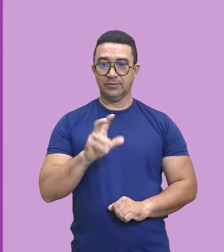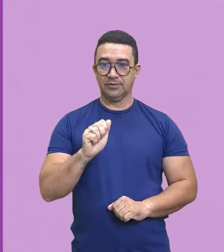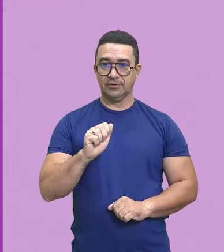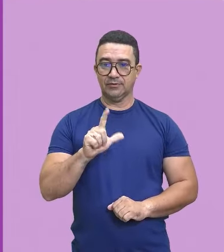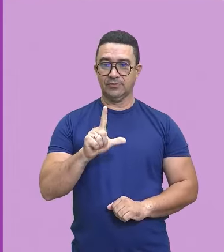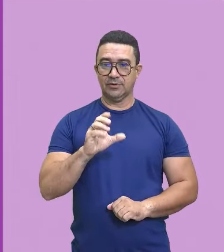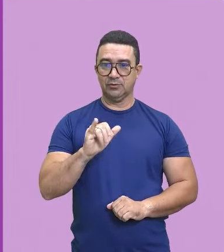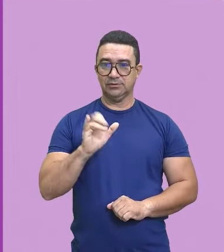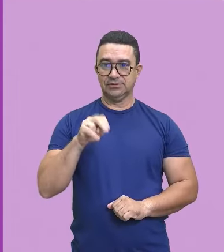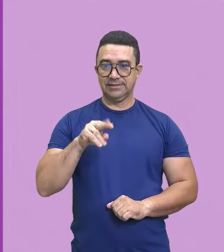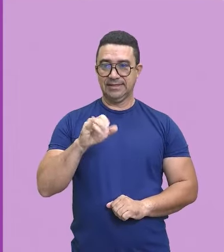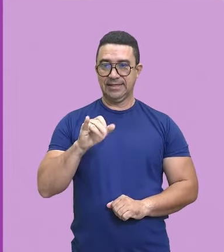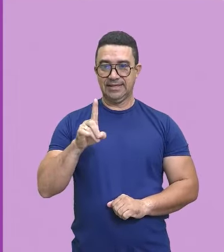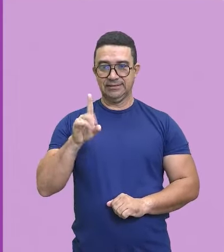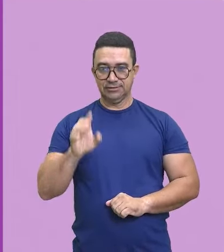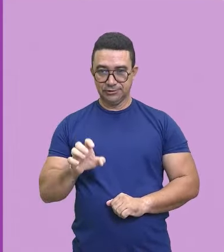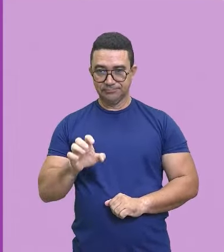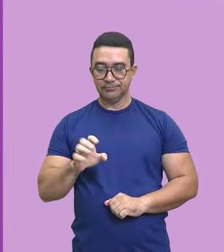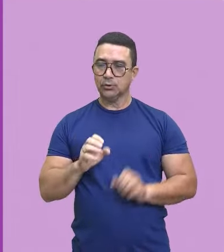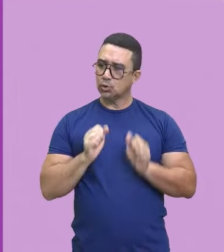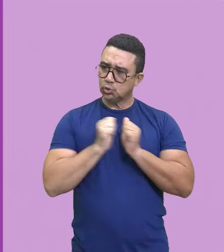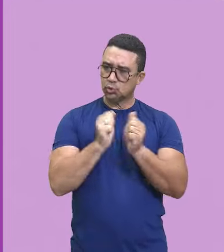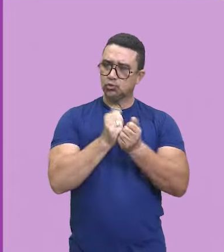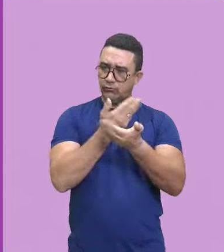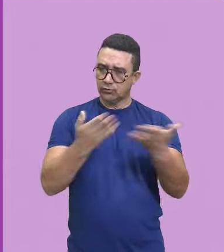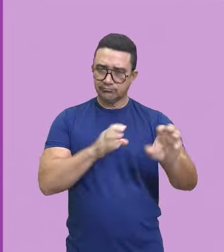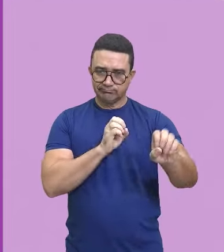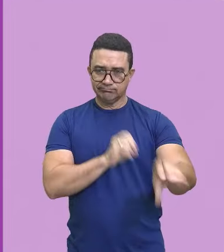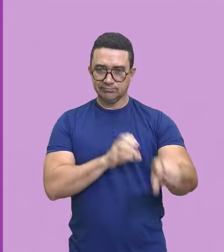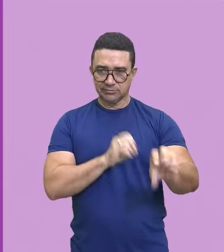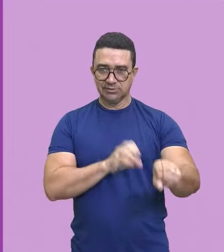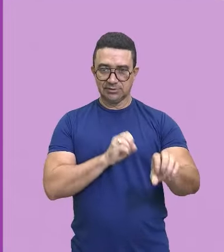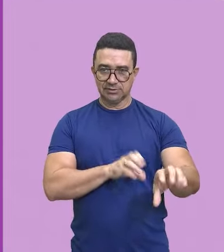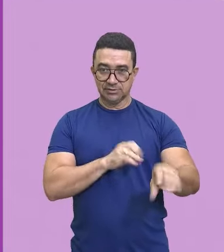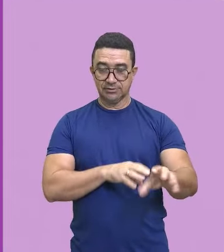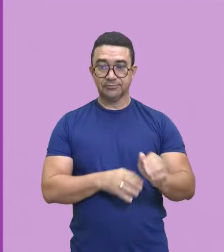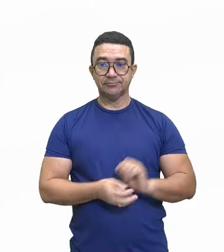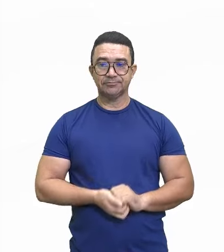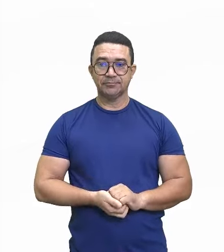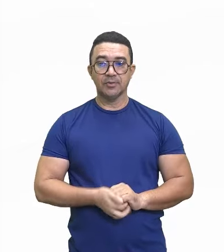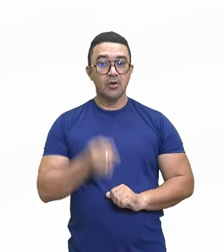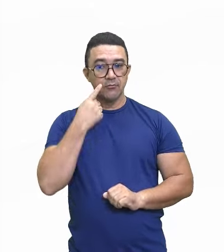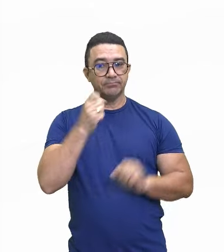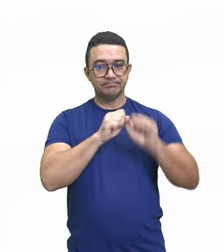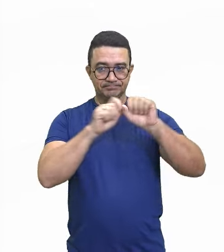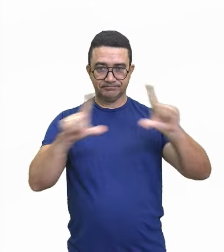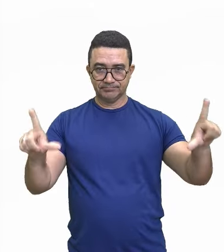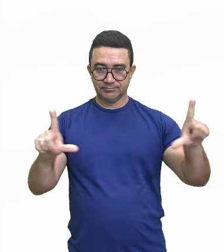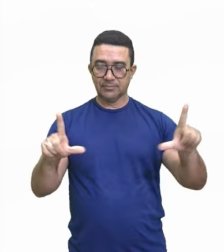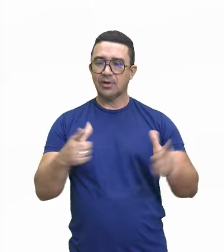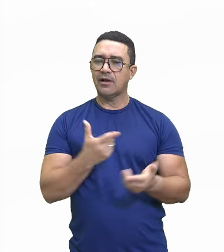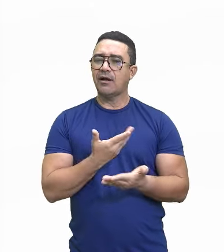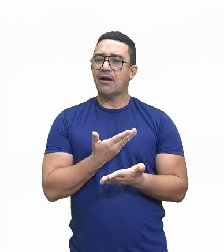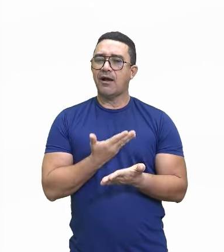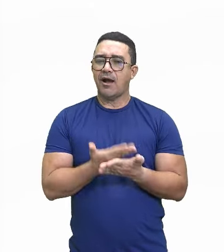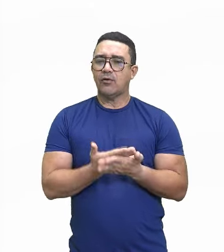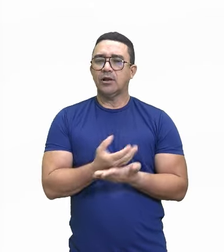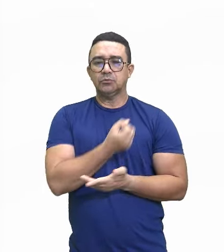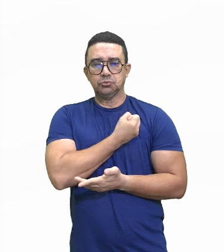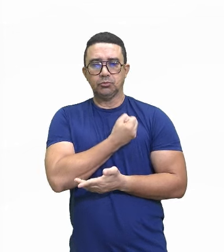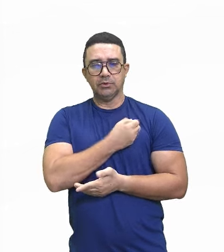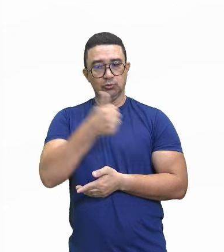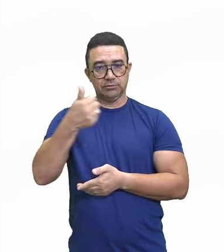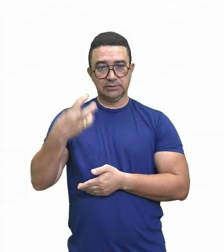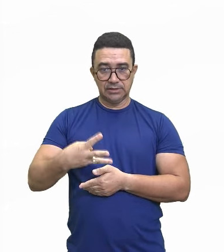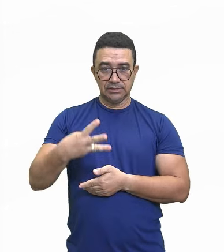Valcileide Malta e estarei com vocês então ministrando aí sobre o que mesmo? Vamos à nossa cartela? A aula de hoje é